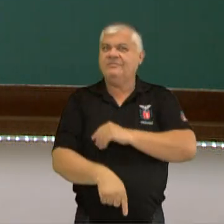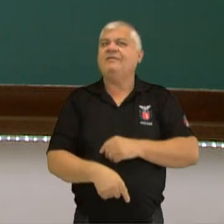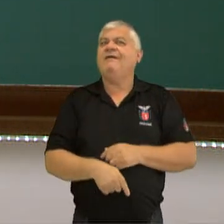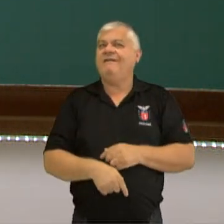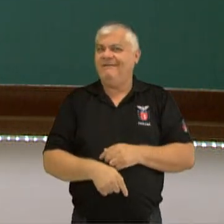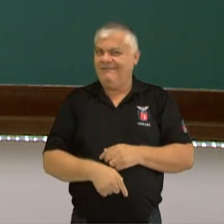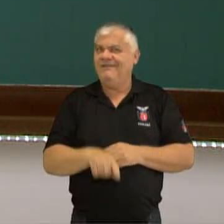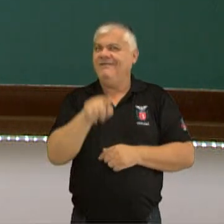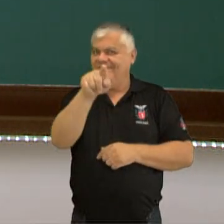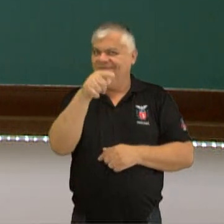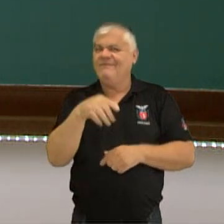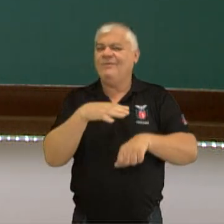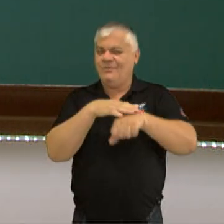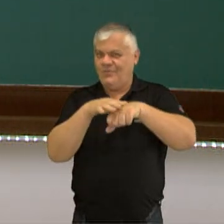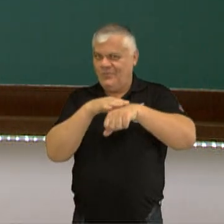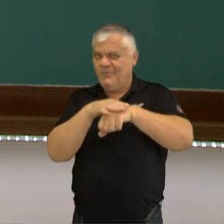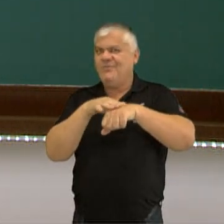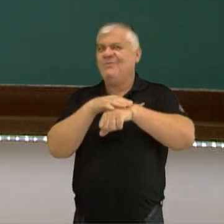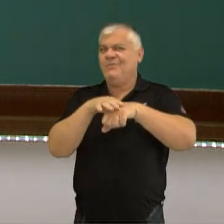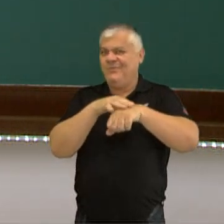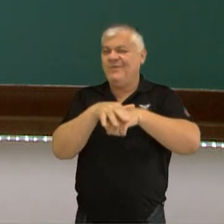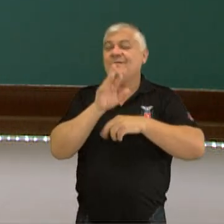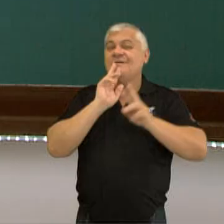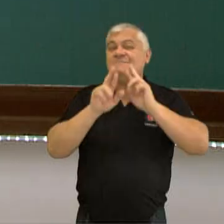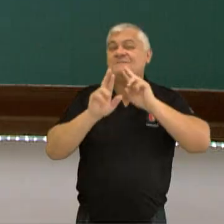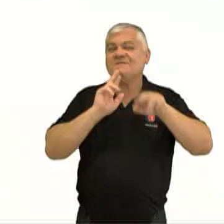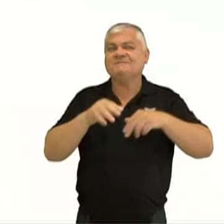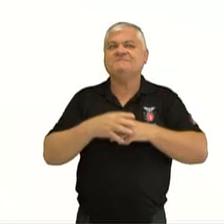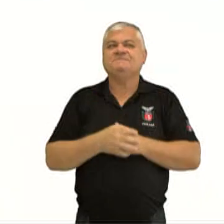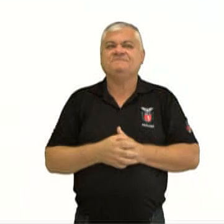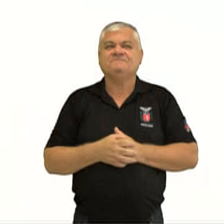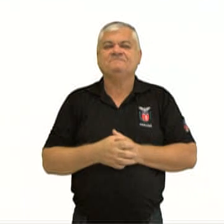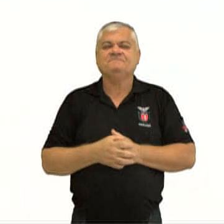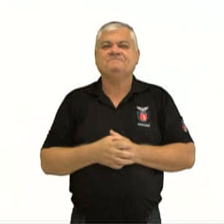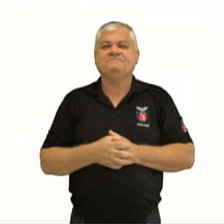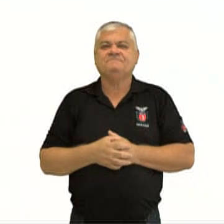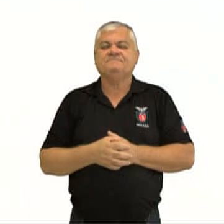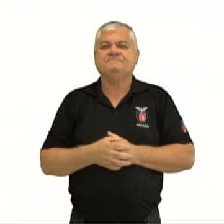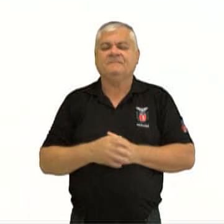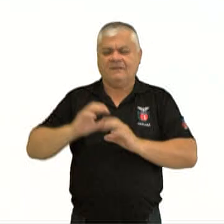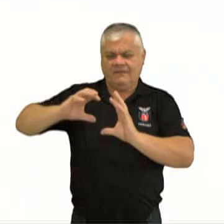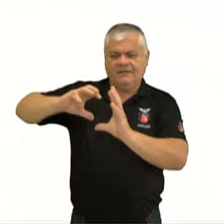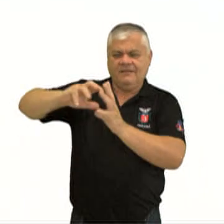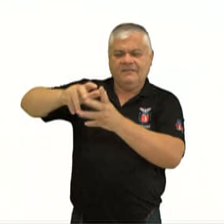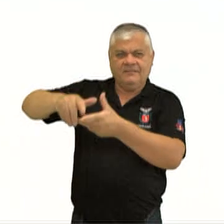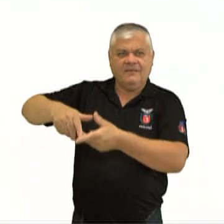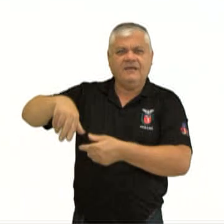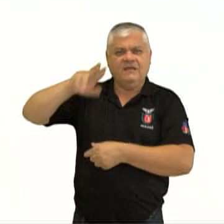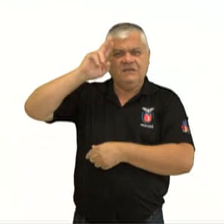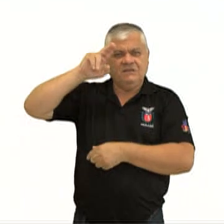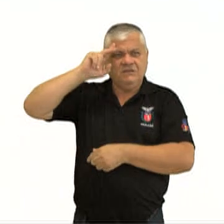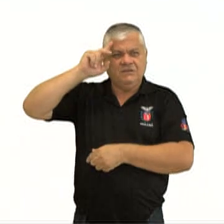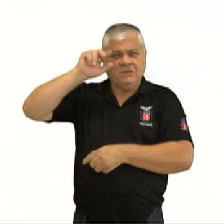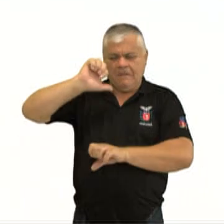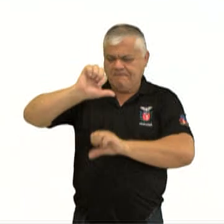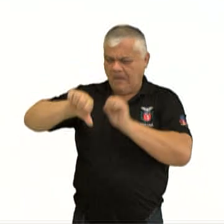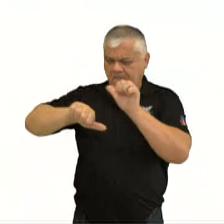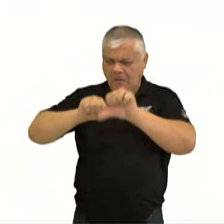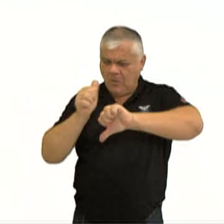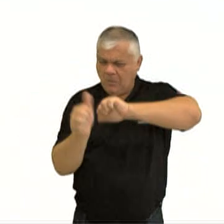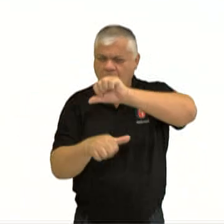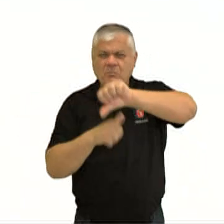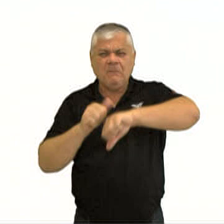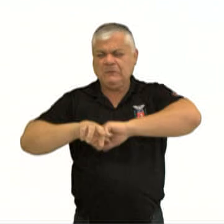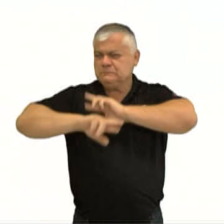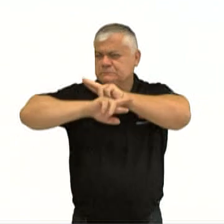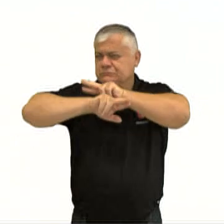vamos discutir juntos sobre a resposta. Na história da Terra, ocorreram diversas transformações até